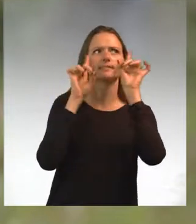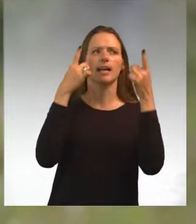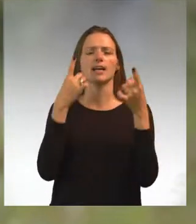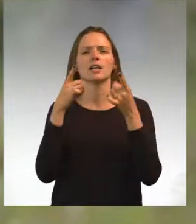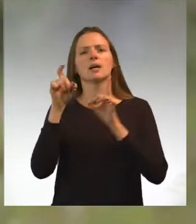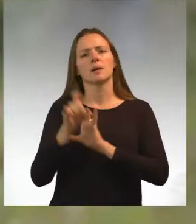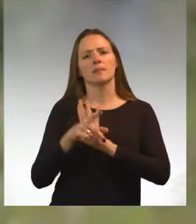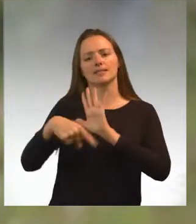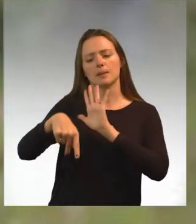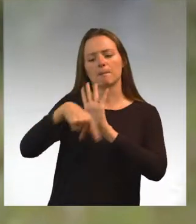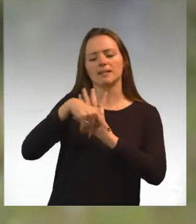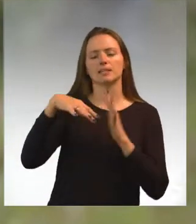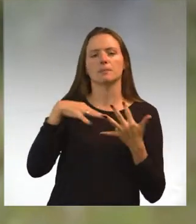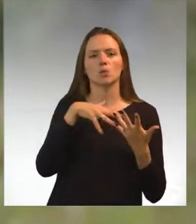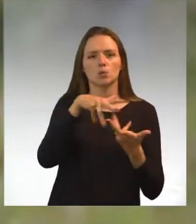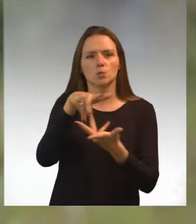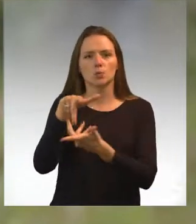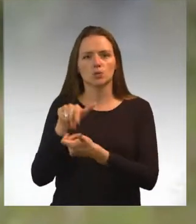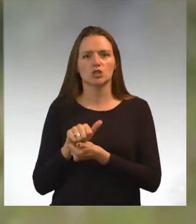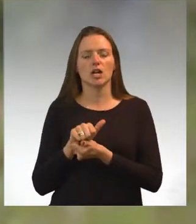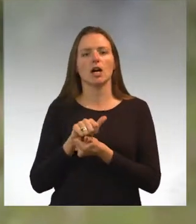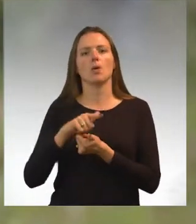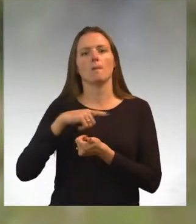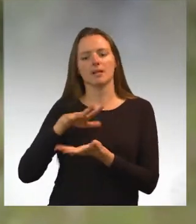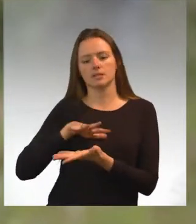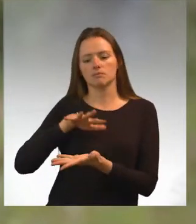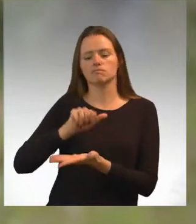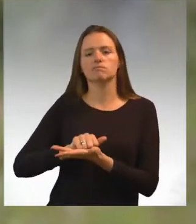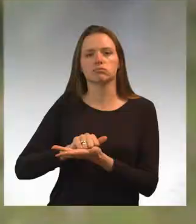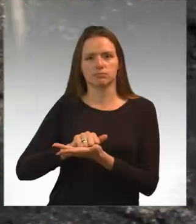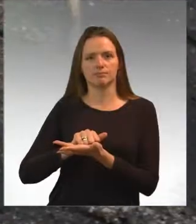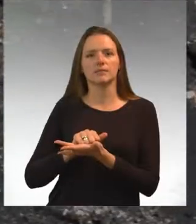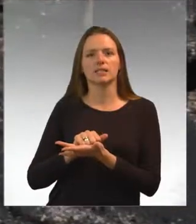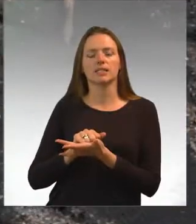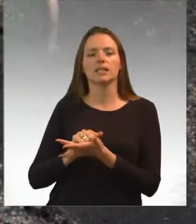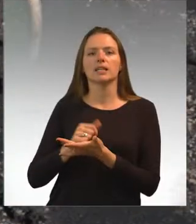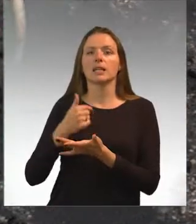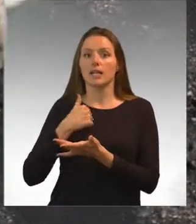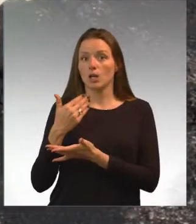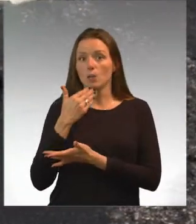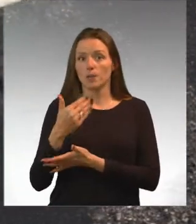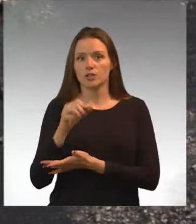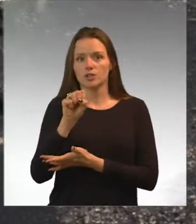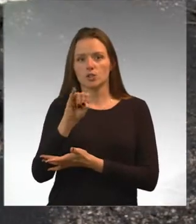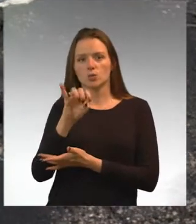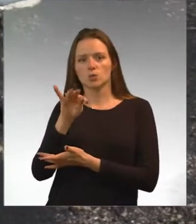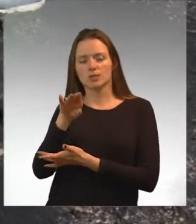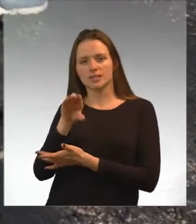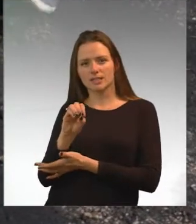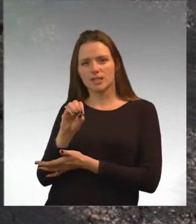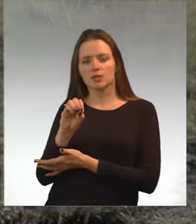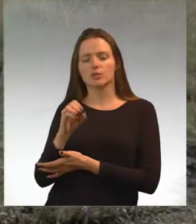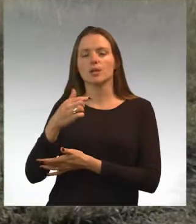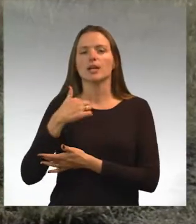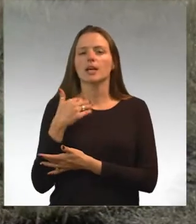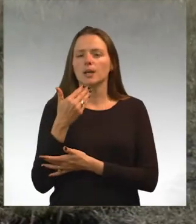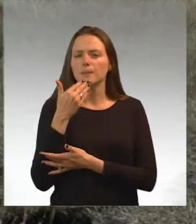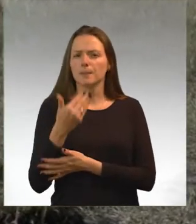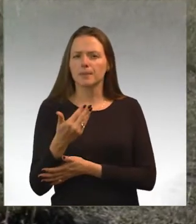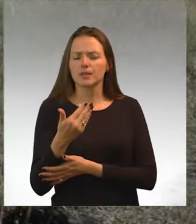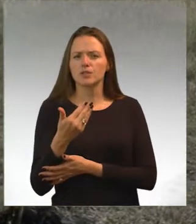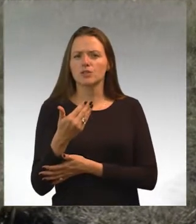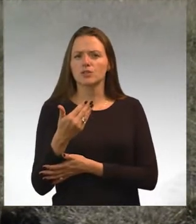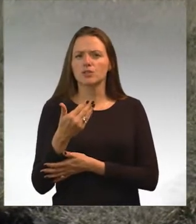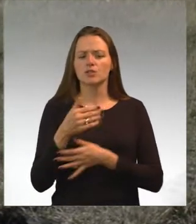patrimônio mundial, para serem tombadas. O sítio Bulemarcos, parece que fui eu que pedi tudo isso. Me pediram um